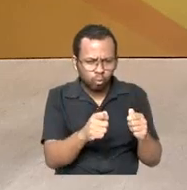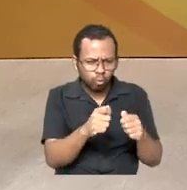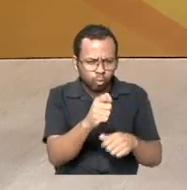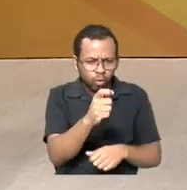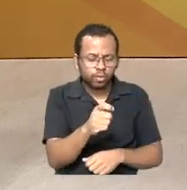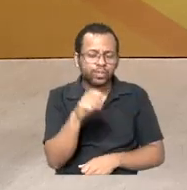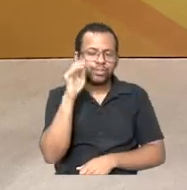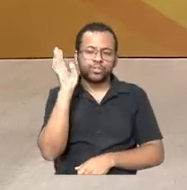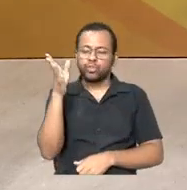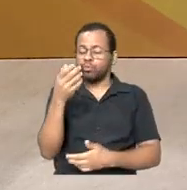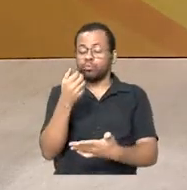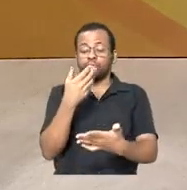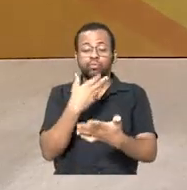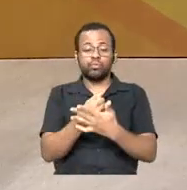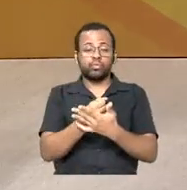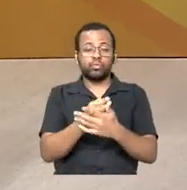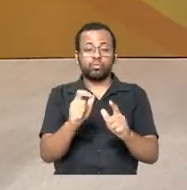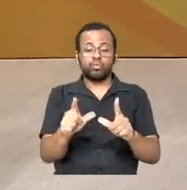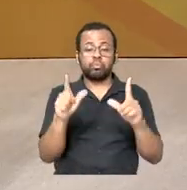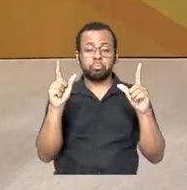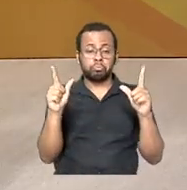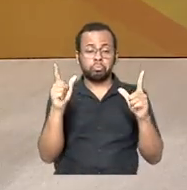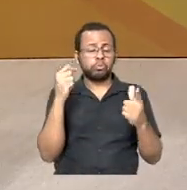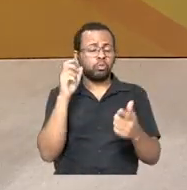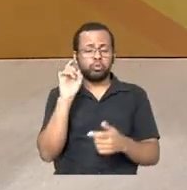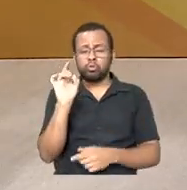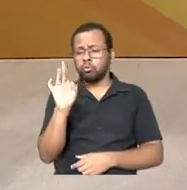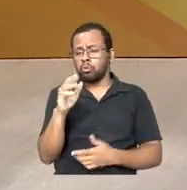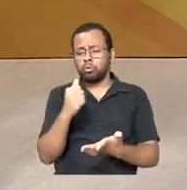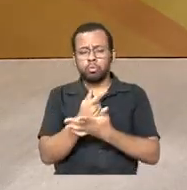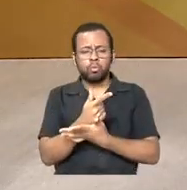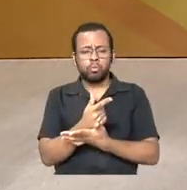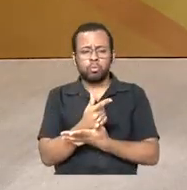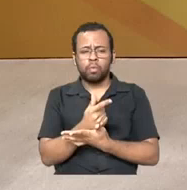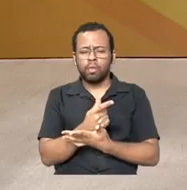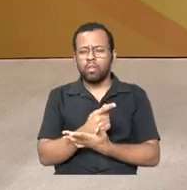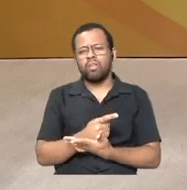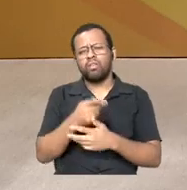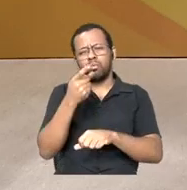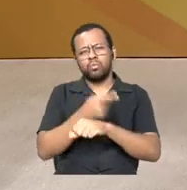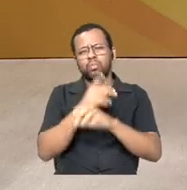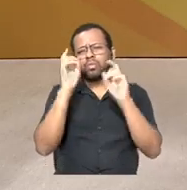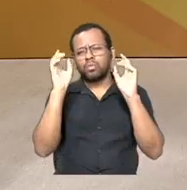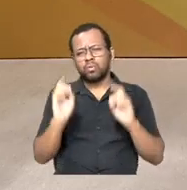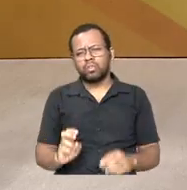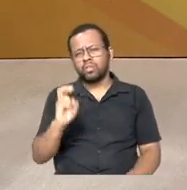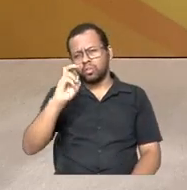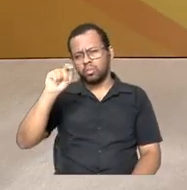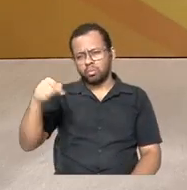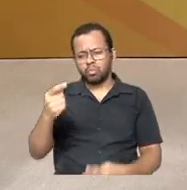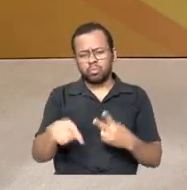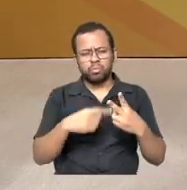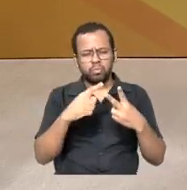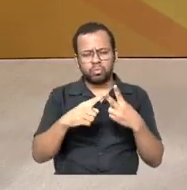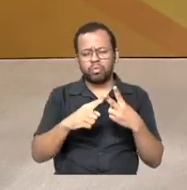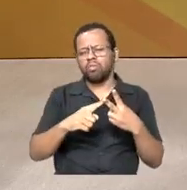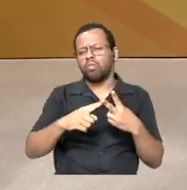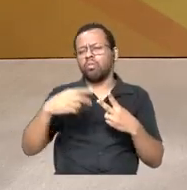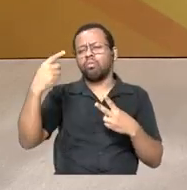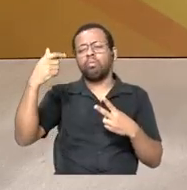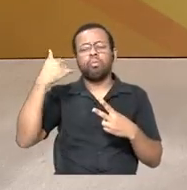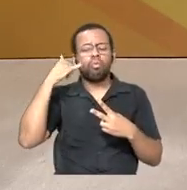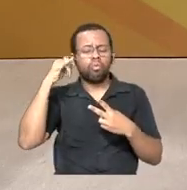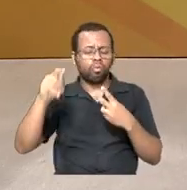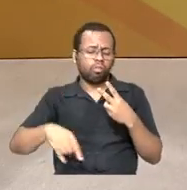já abriu o link aqui é só adquirir agora e essa premiação tá incrível né 5.000 no primeiro prêmio um iPhone 13